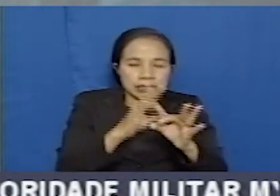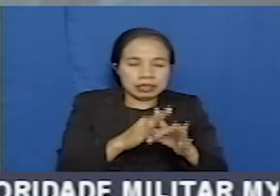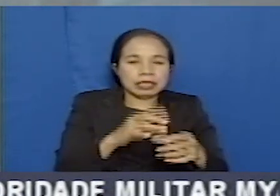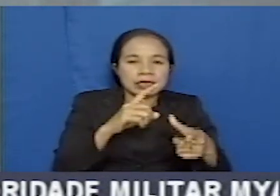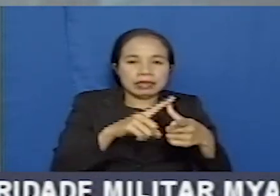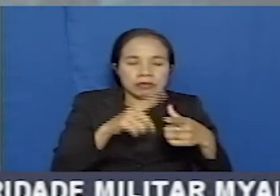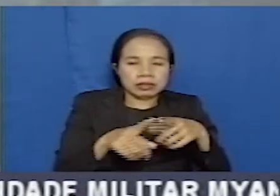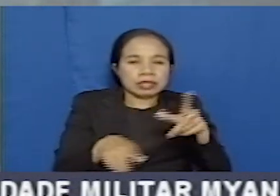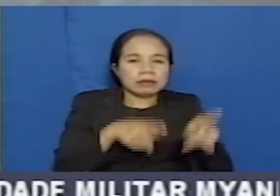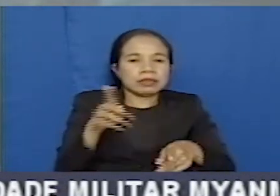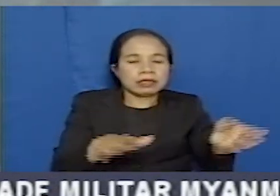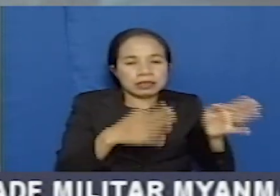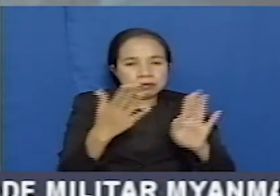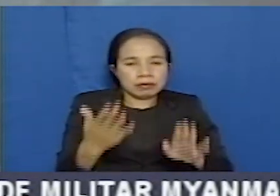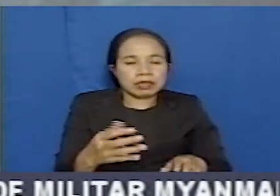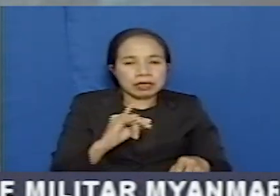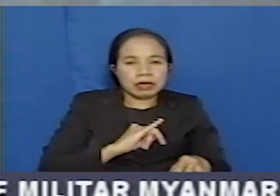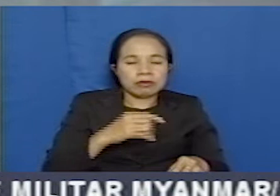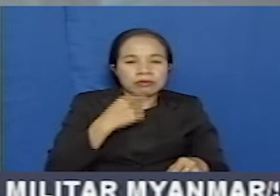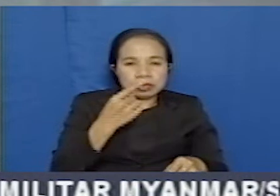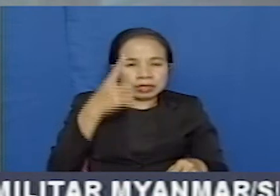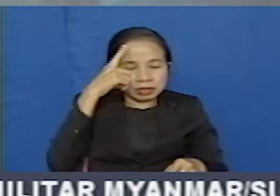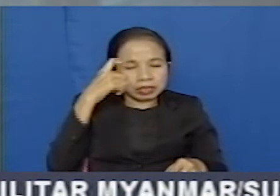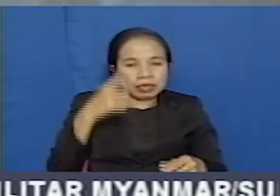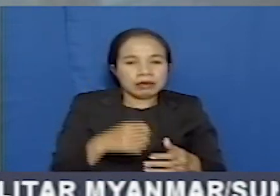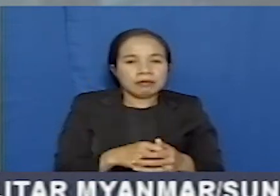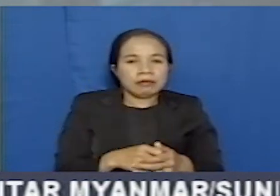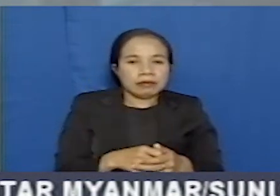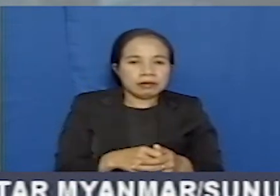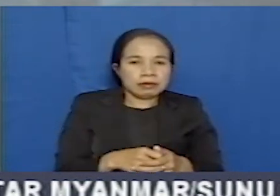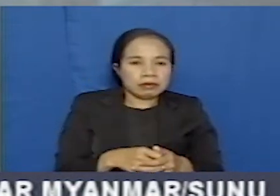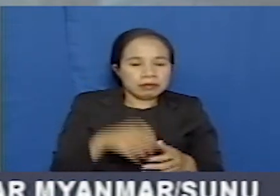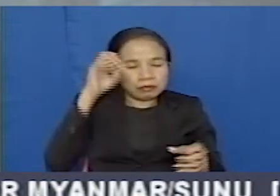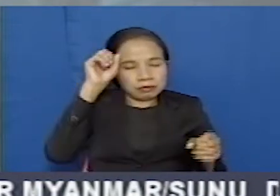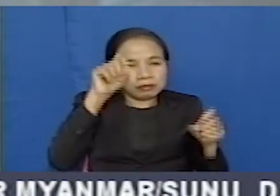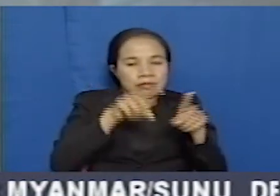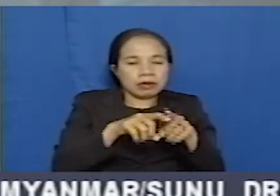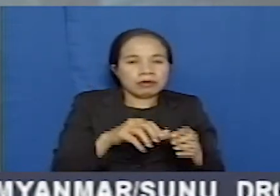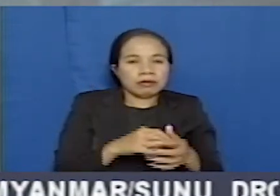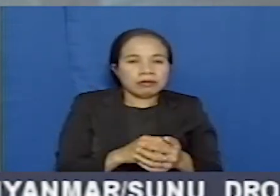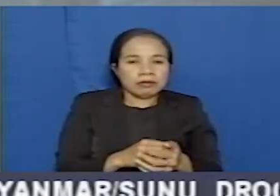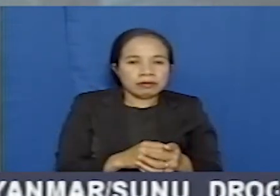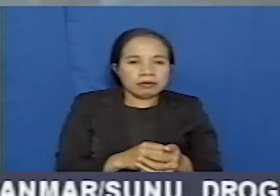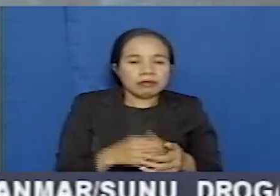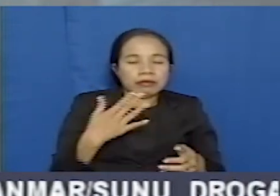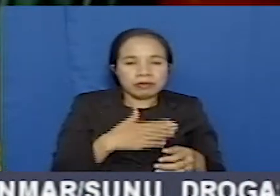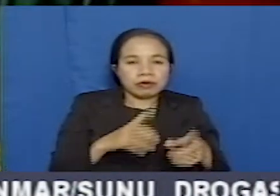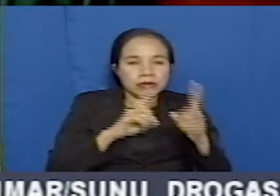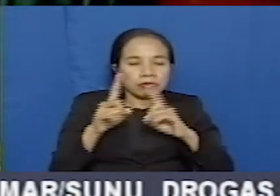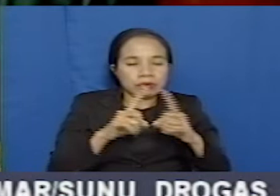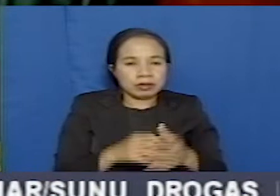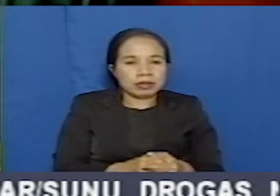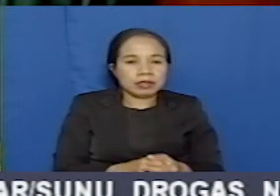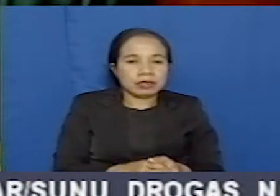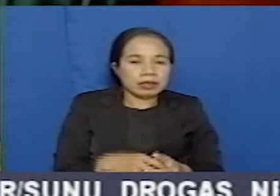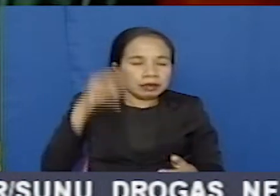Emerson ne tomate dia. Ao deixar nida neta, mas não falo rácio que telefone para o curso de favor e de colher nita que está unida neta. Ministro